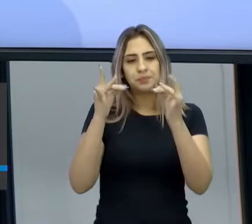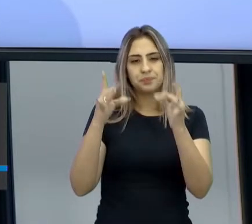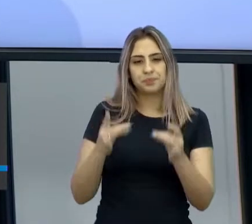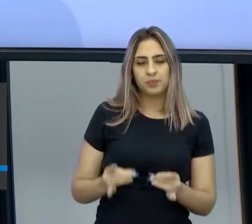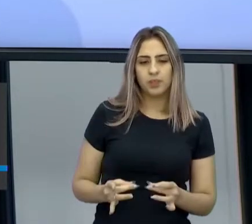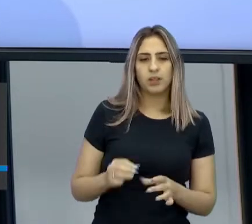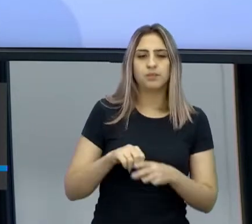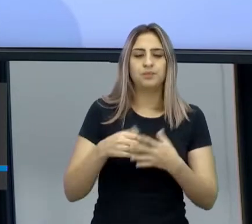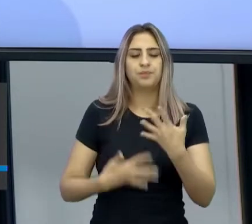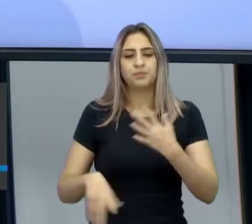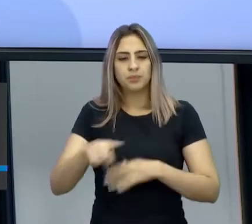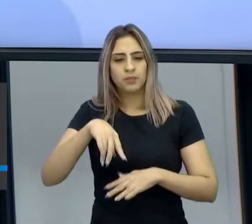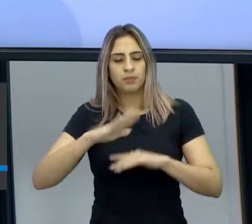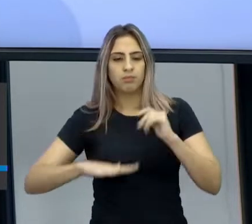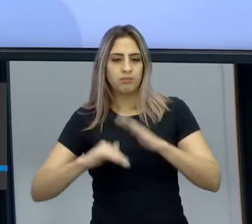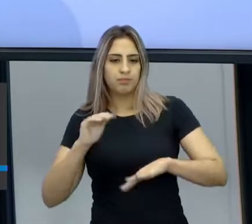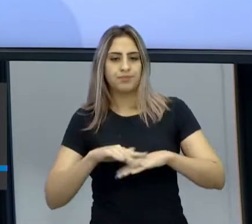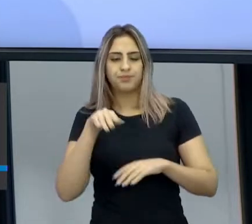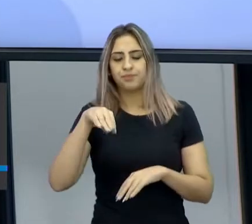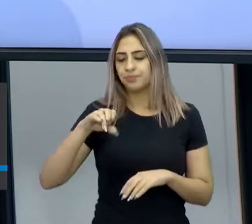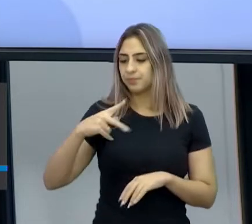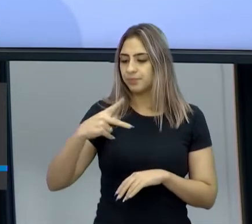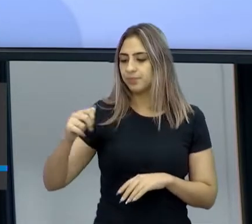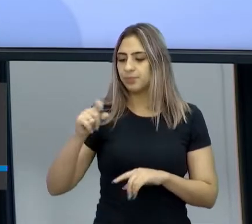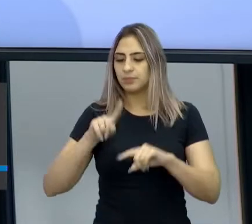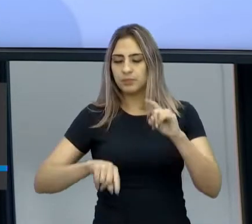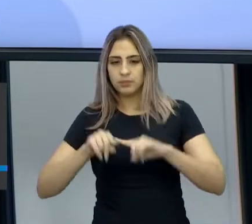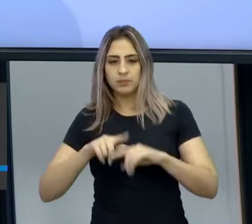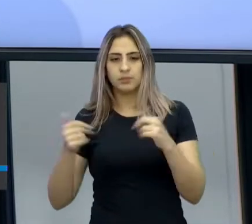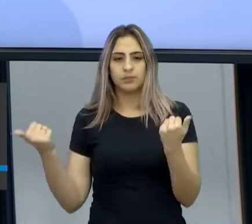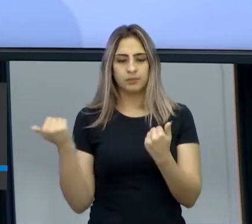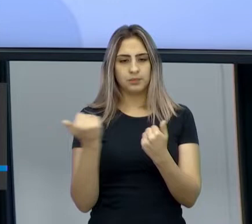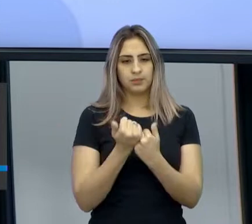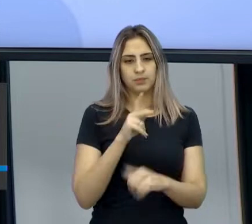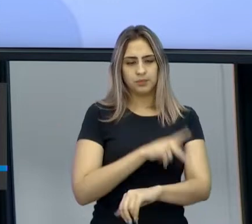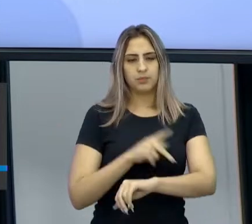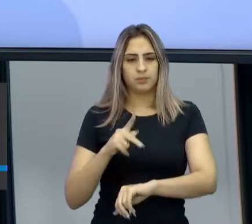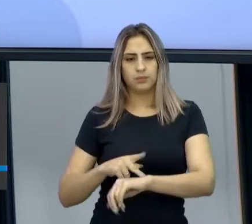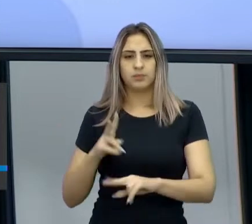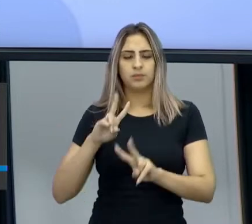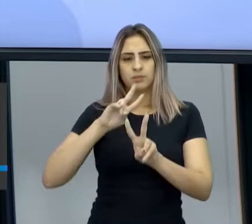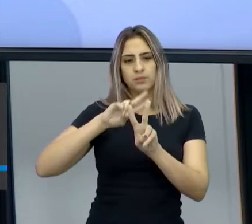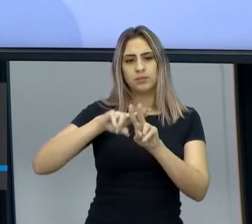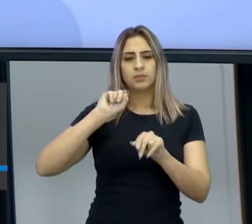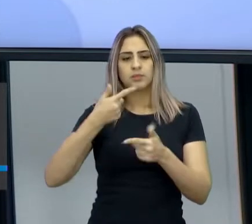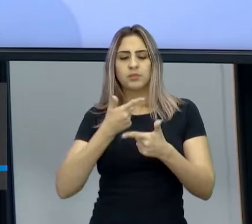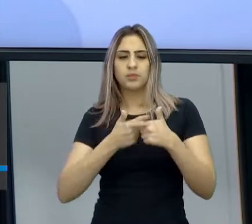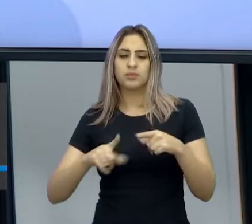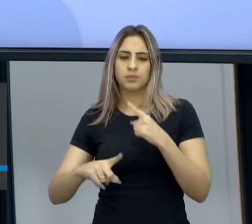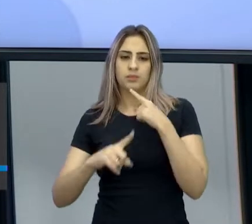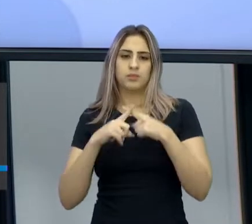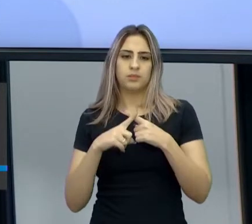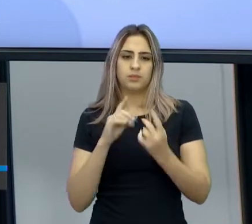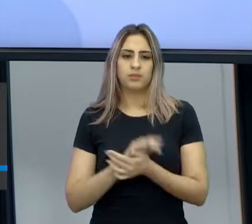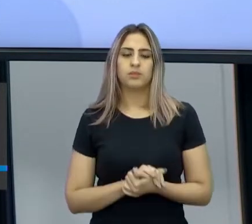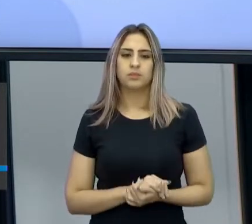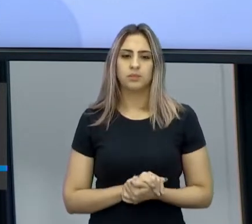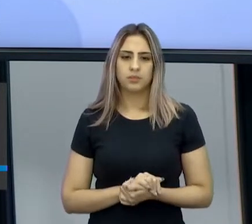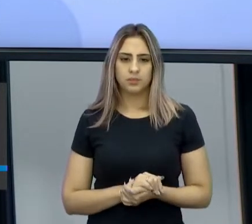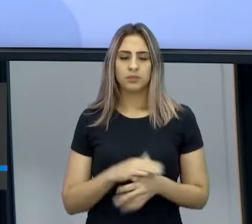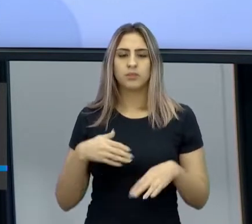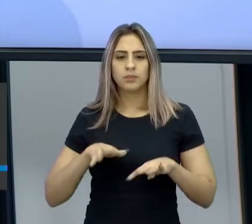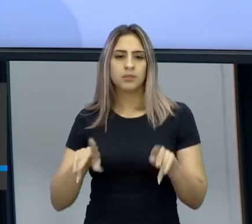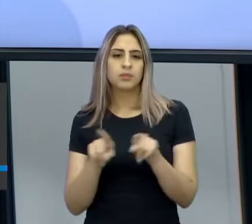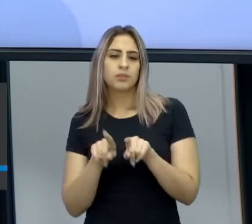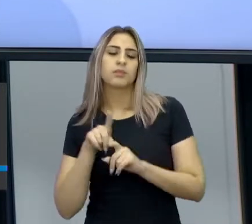dessas habilidades estão aí no mapa, né? No material de apoio pedagógico aí do hashtag Quem Divide e Multiplica. Mas